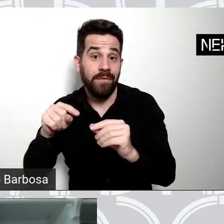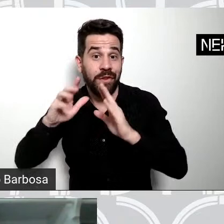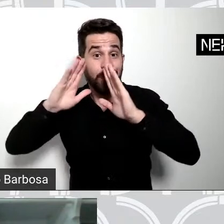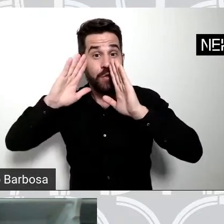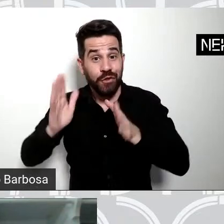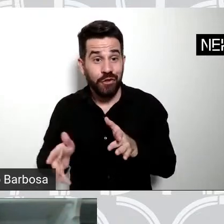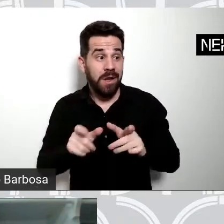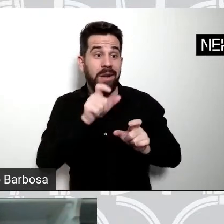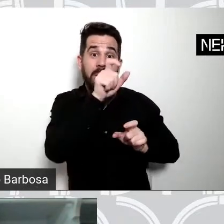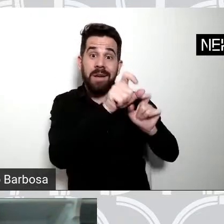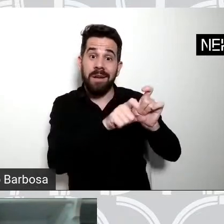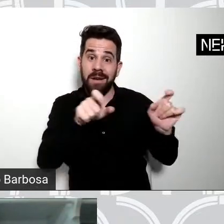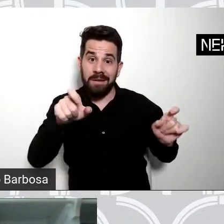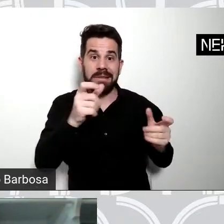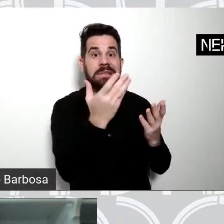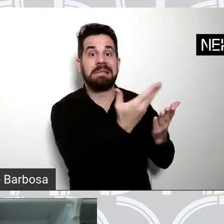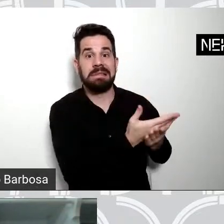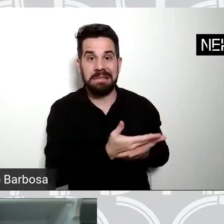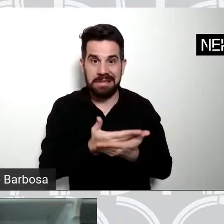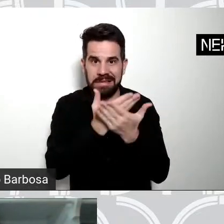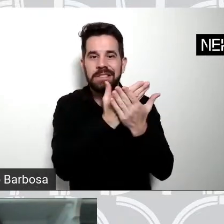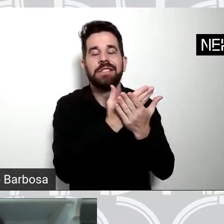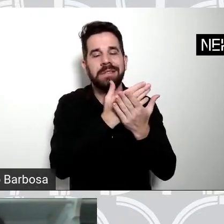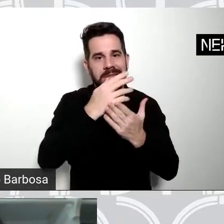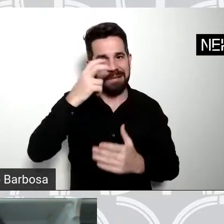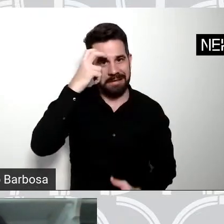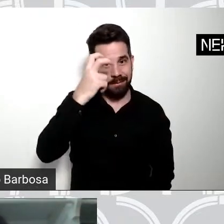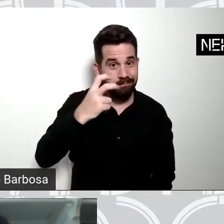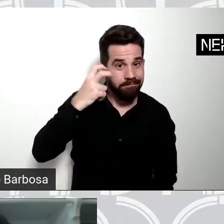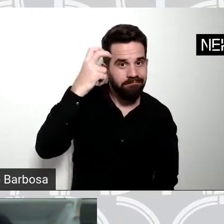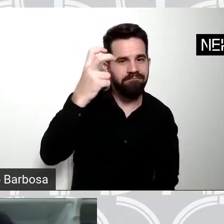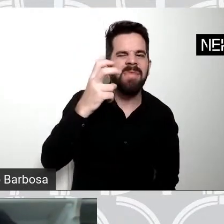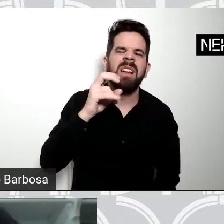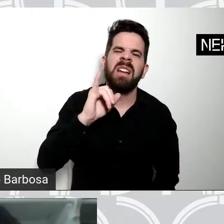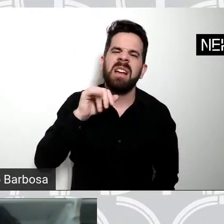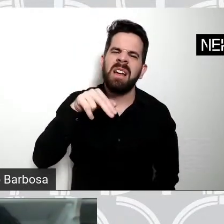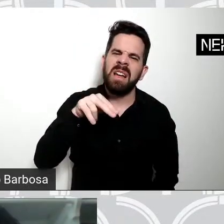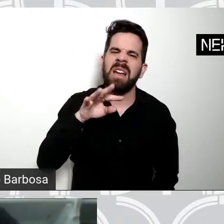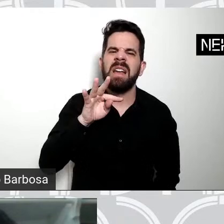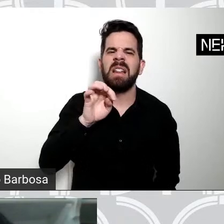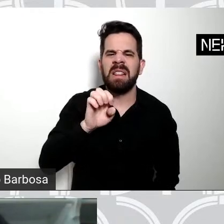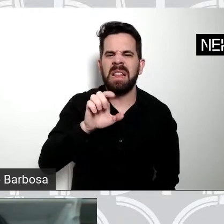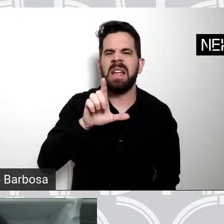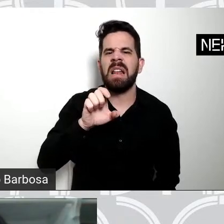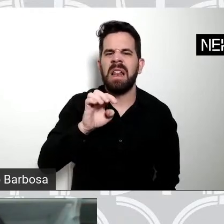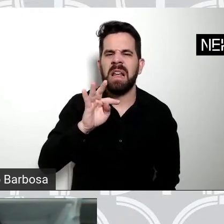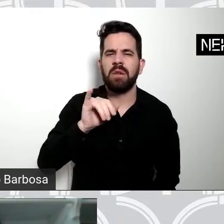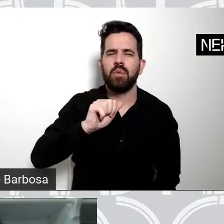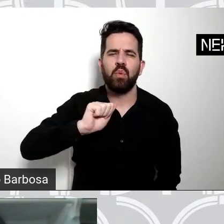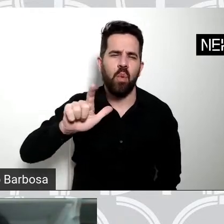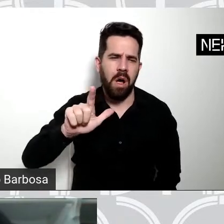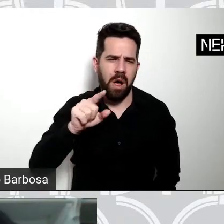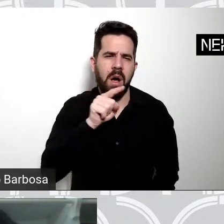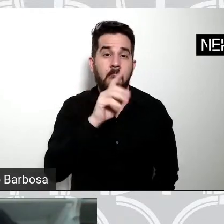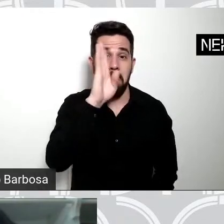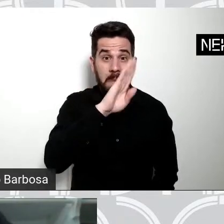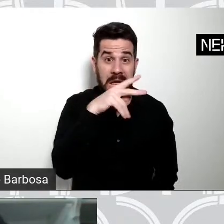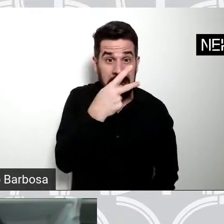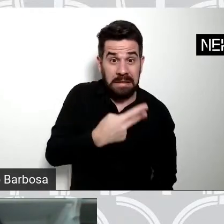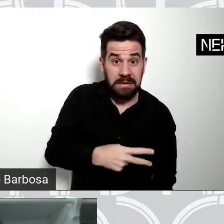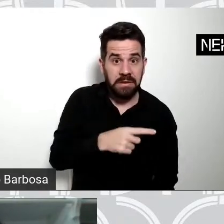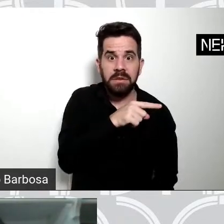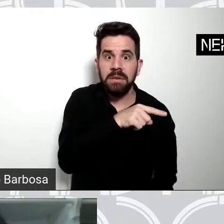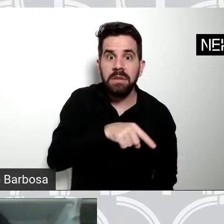brasileiros deveria ser esta, ou pelo menos nós podemos apelar para essa, né? Para essa